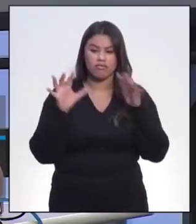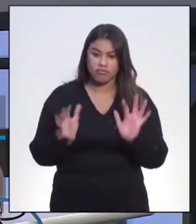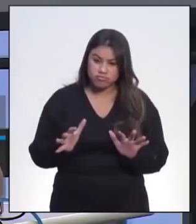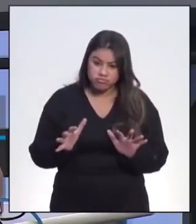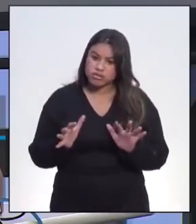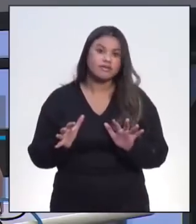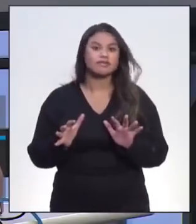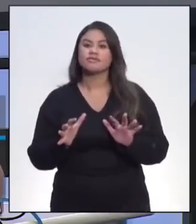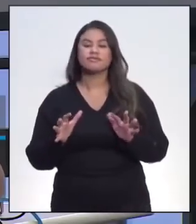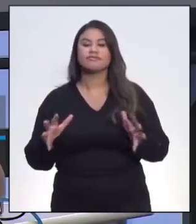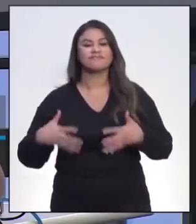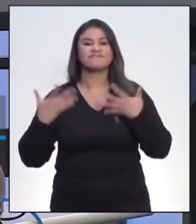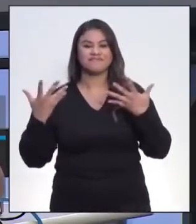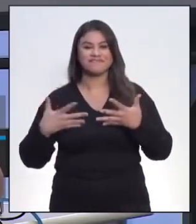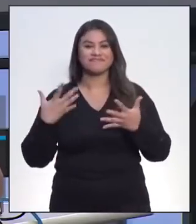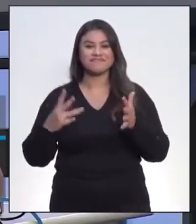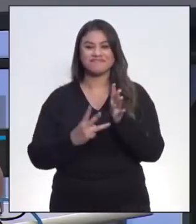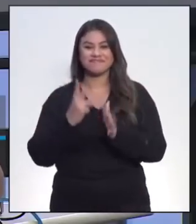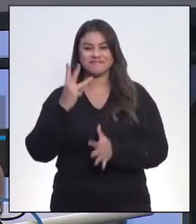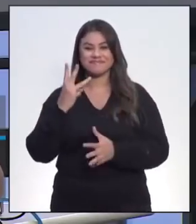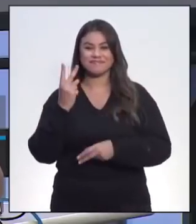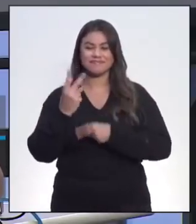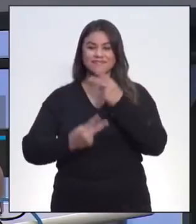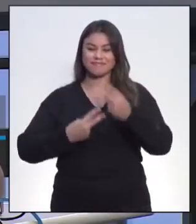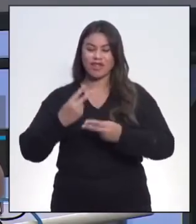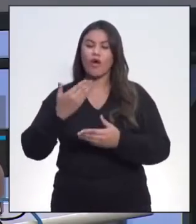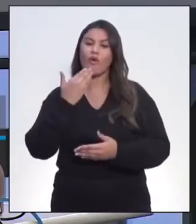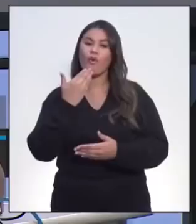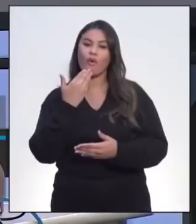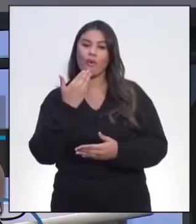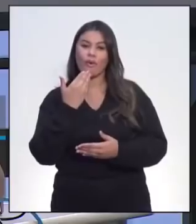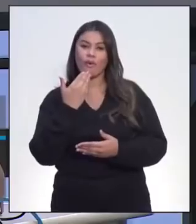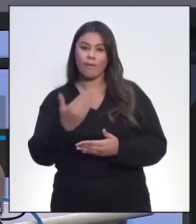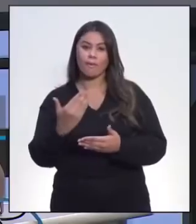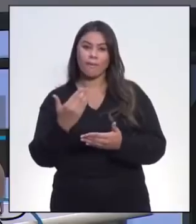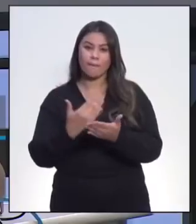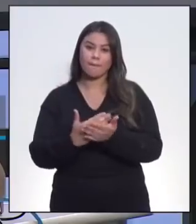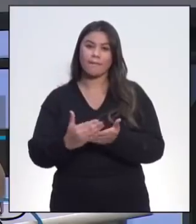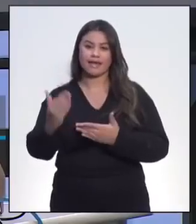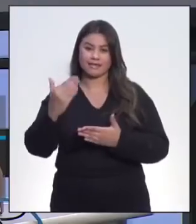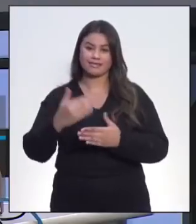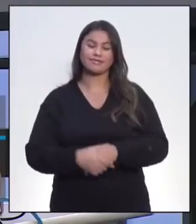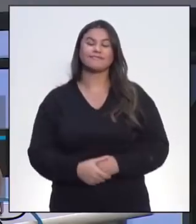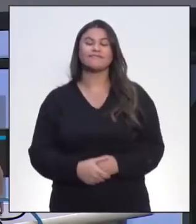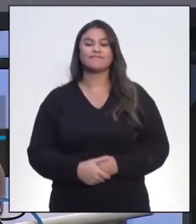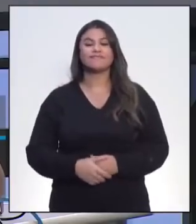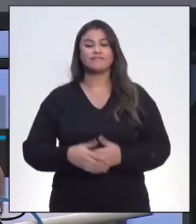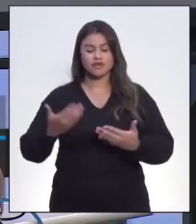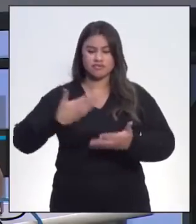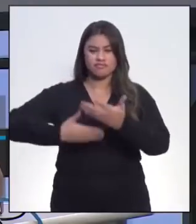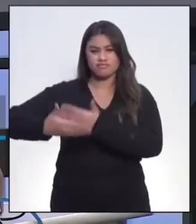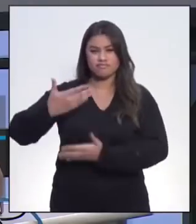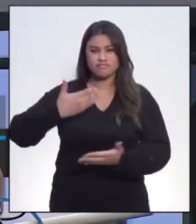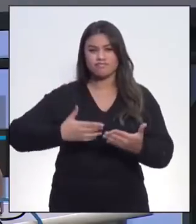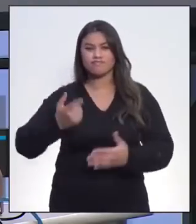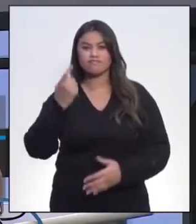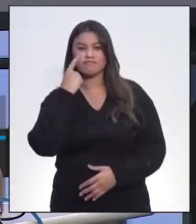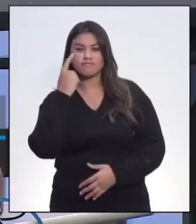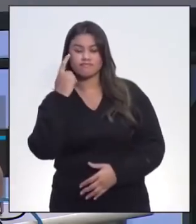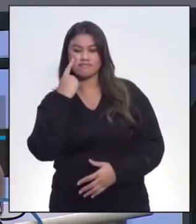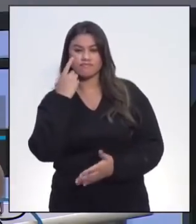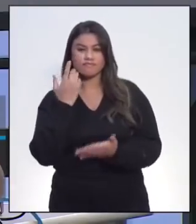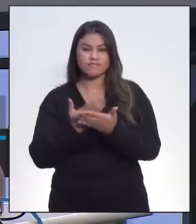o 3º bimestre, frequente as aulas, seja ativo, participe, interaja, assista às aulas aqui do Centro de